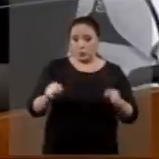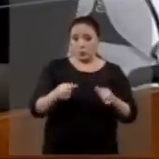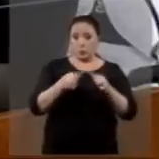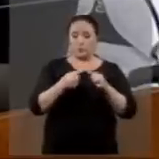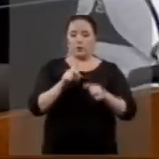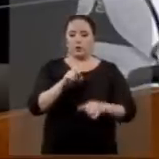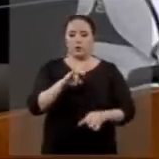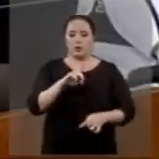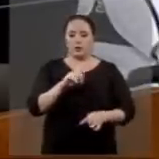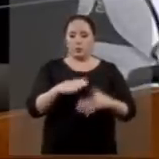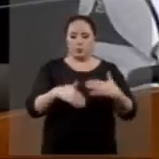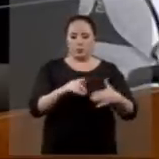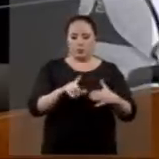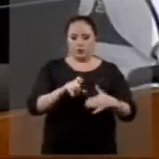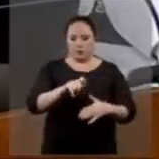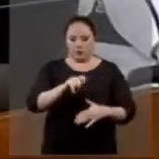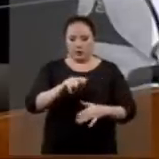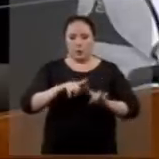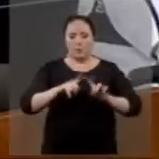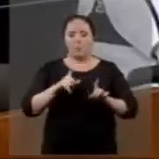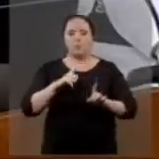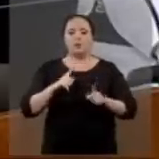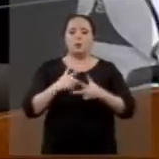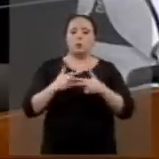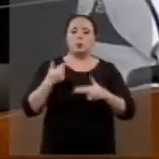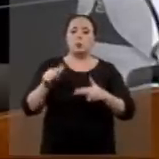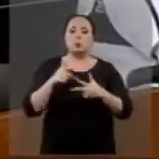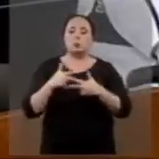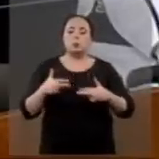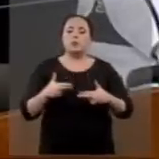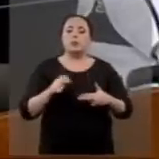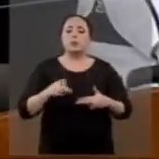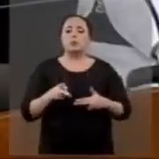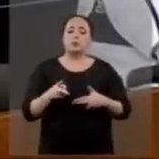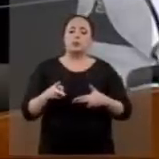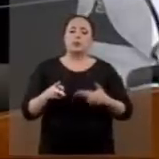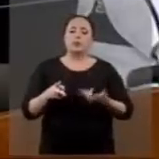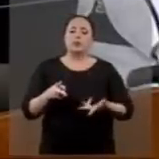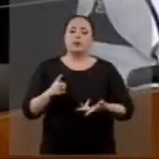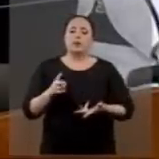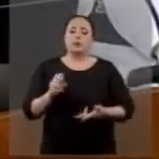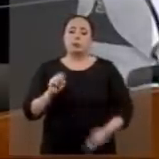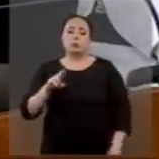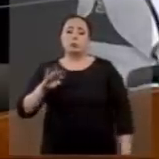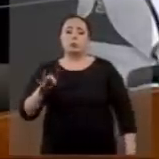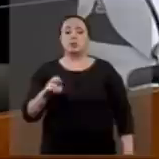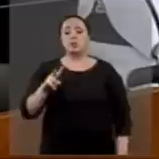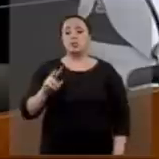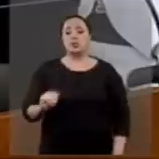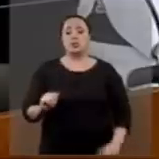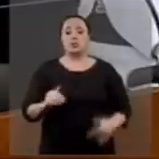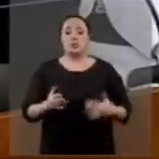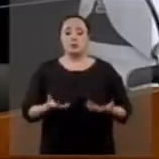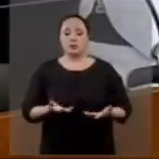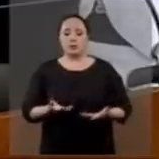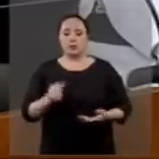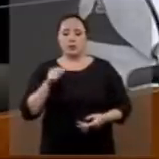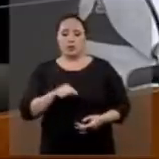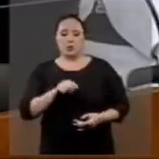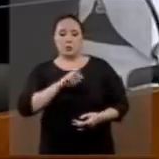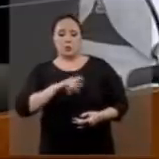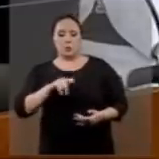o devido processo legal. Mas, além disso, há uma condicionante que fica subjetiva. Não, isso